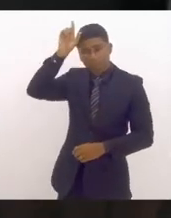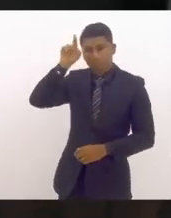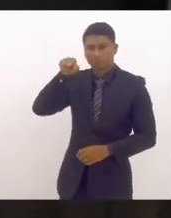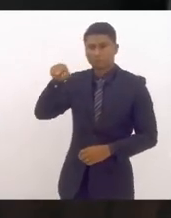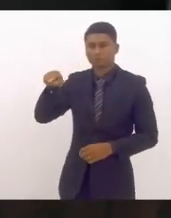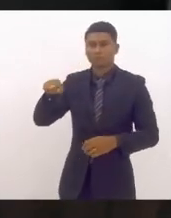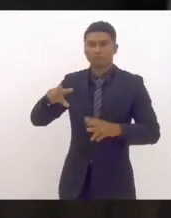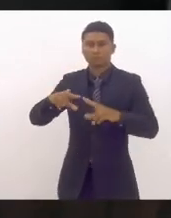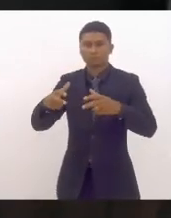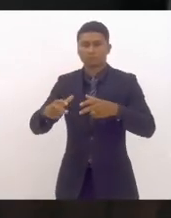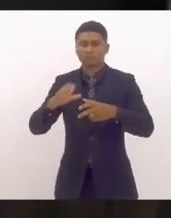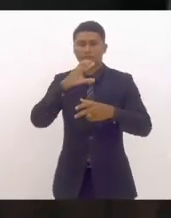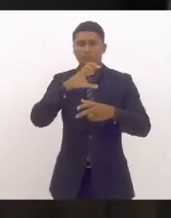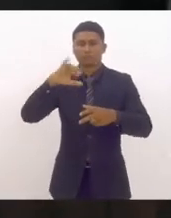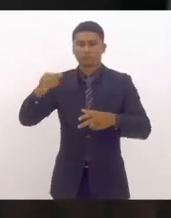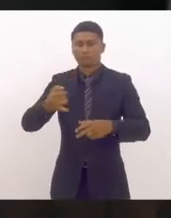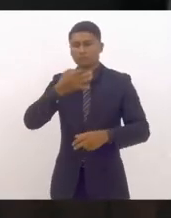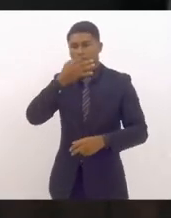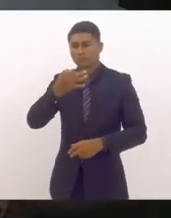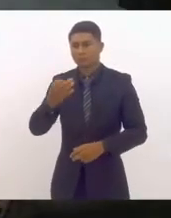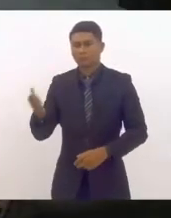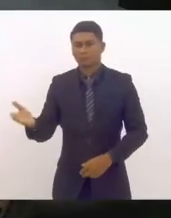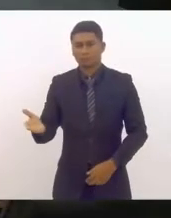parecer pela Comissão de Constituição e Justiça.